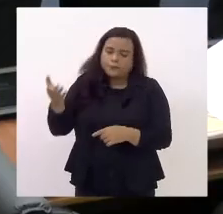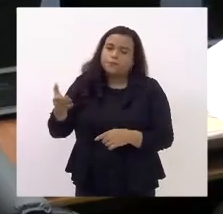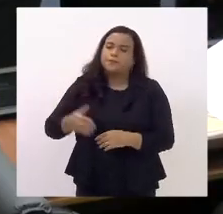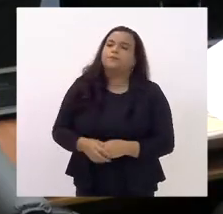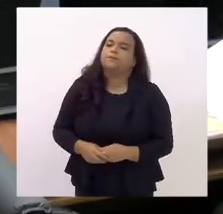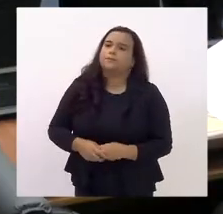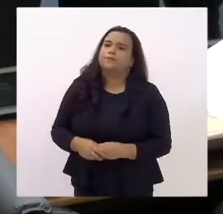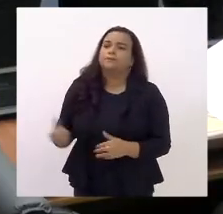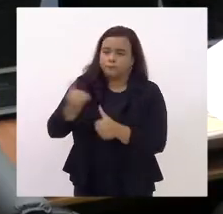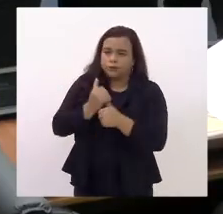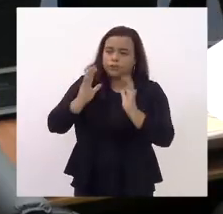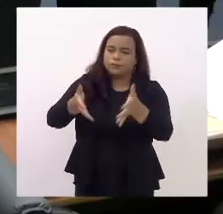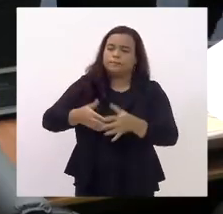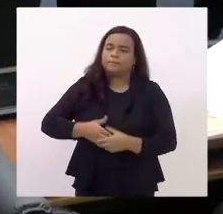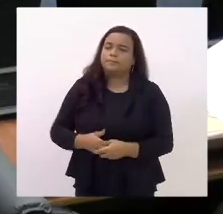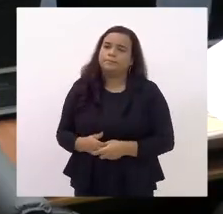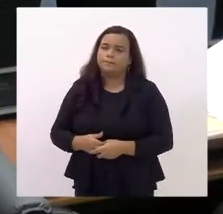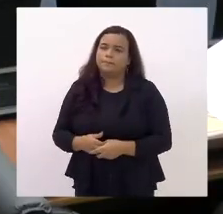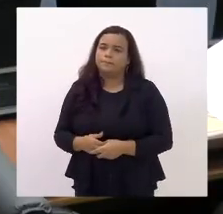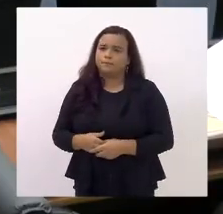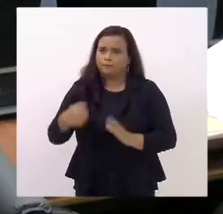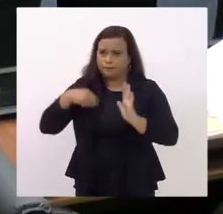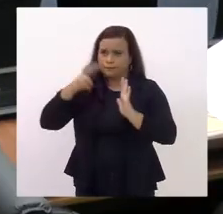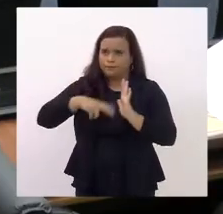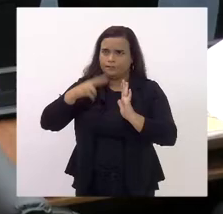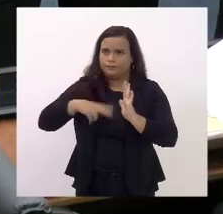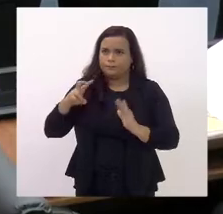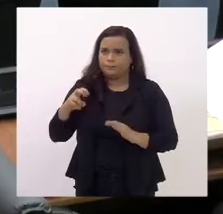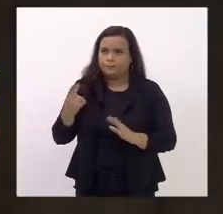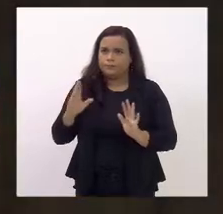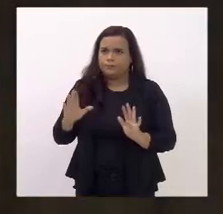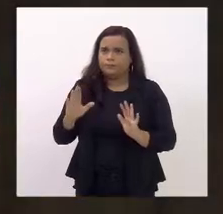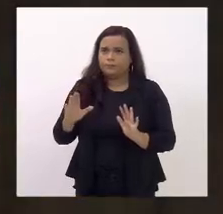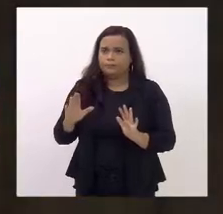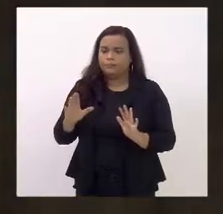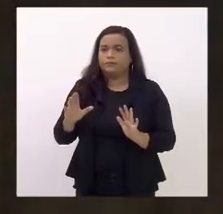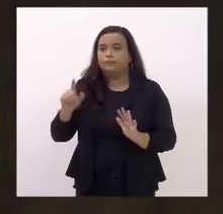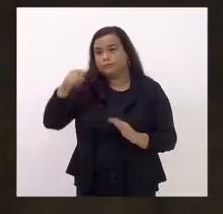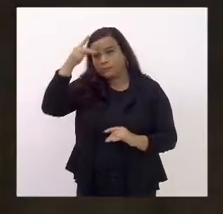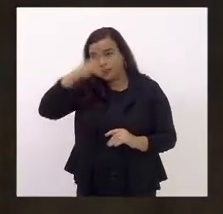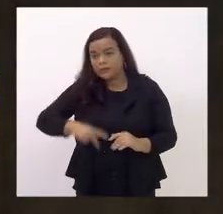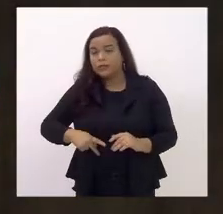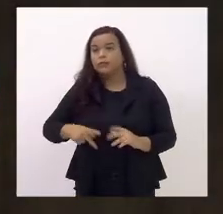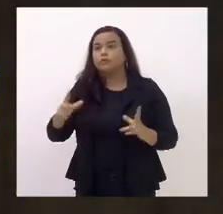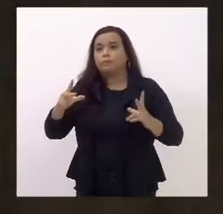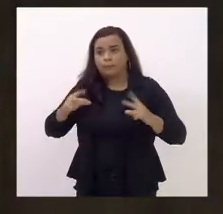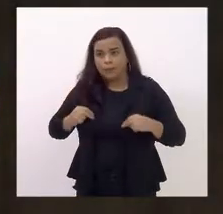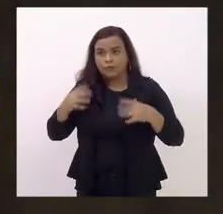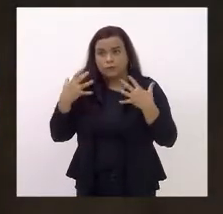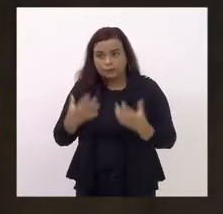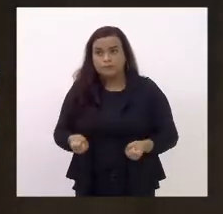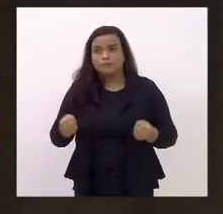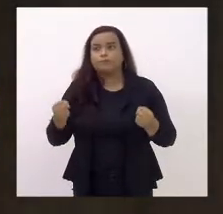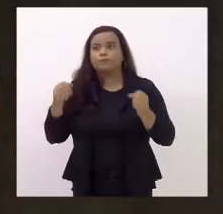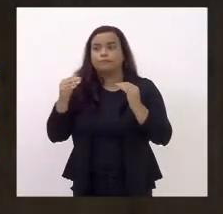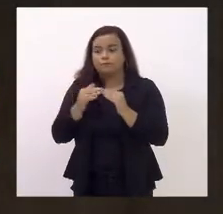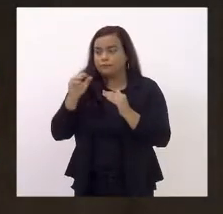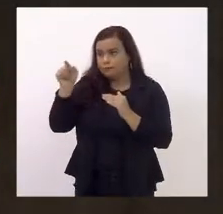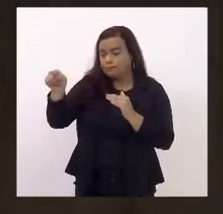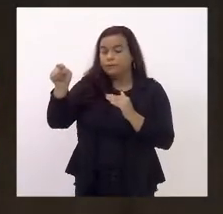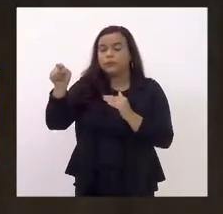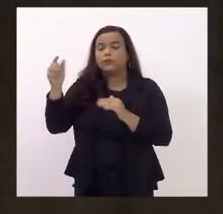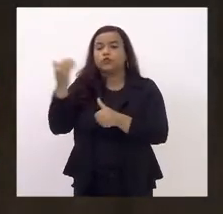Já é substitutivo. Eu vou ler, ué. Senhor presidente, no mérito, favorável ao substitutivo da